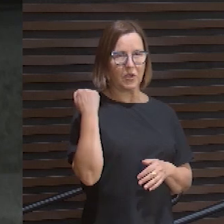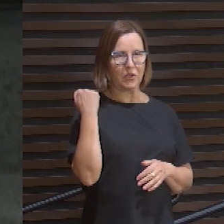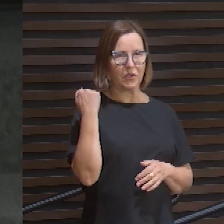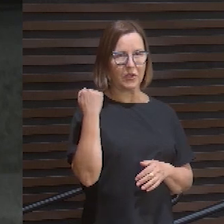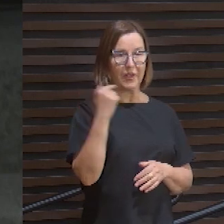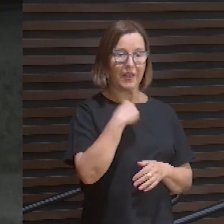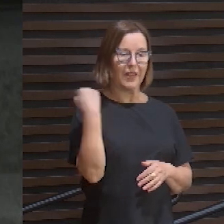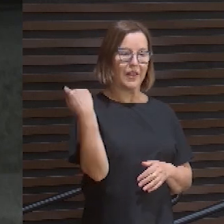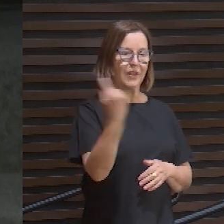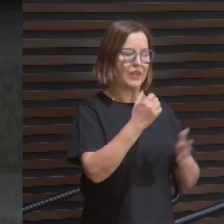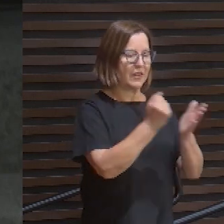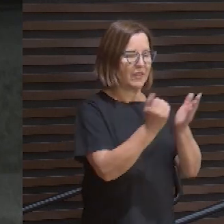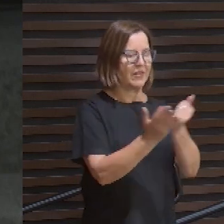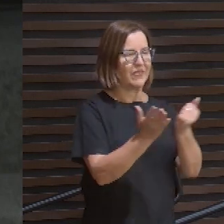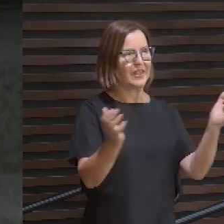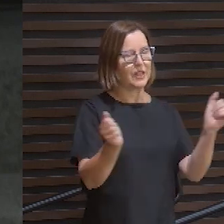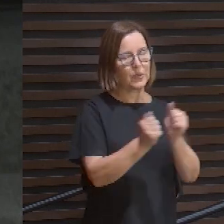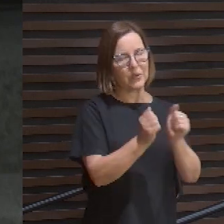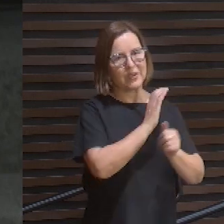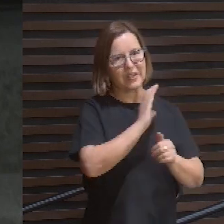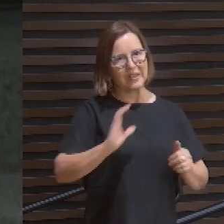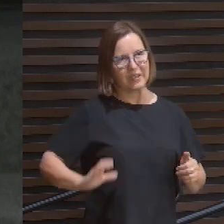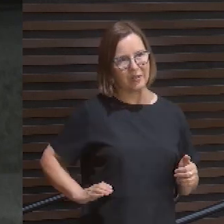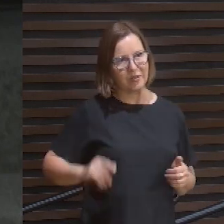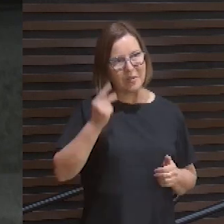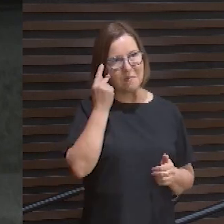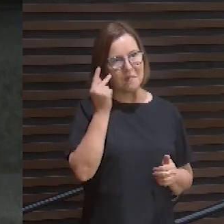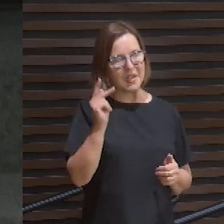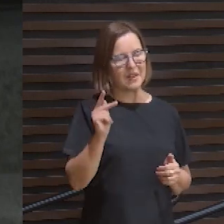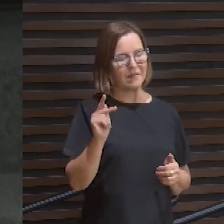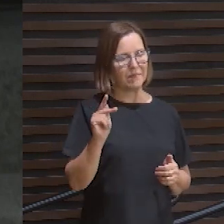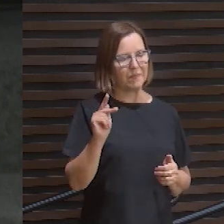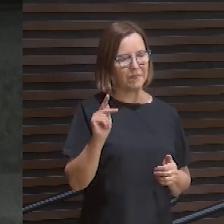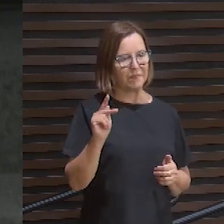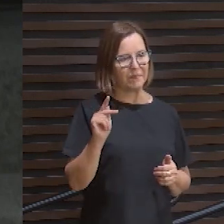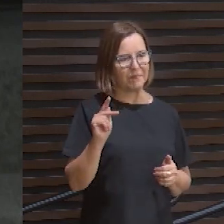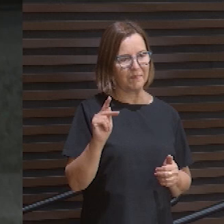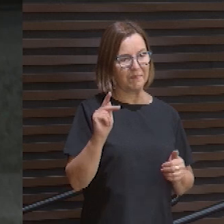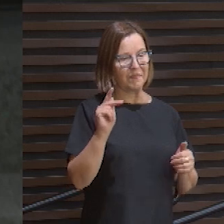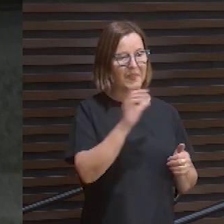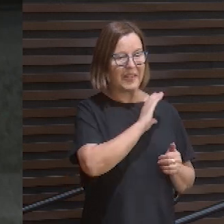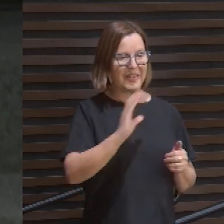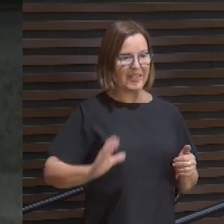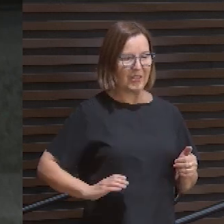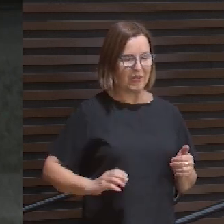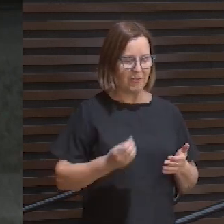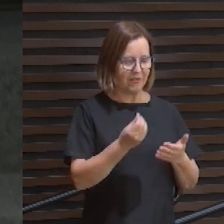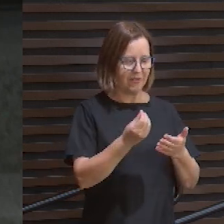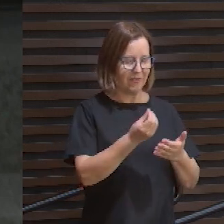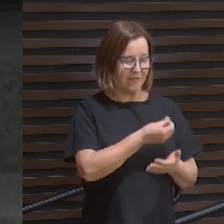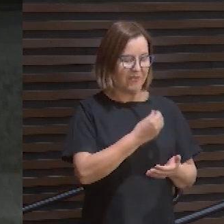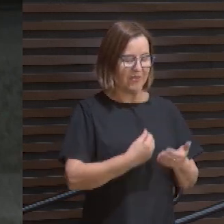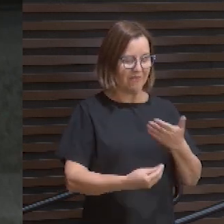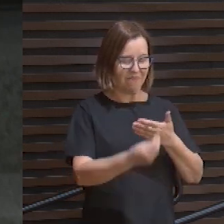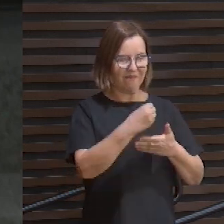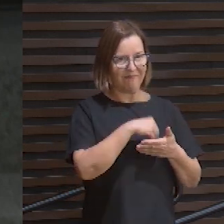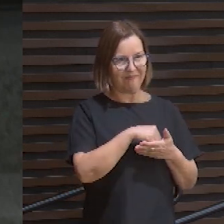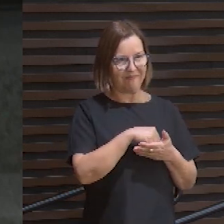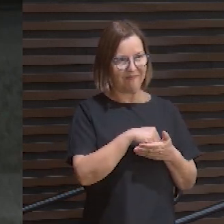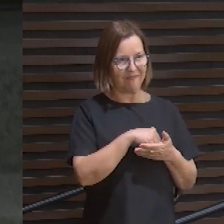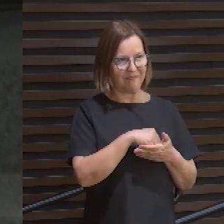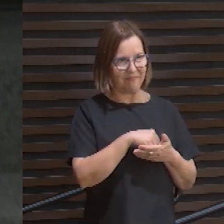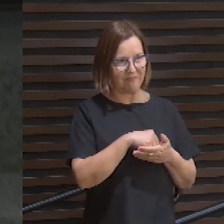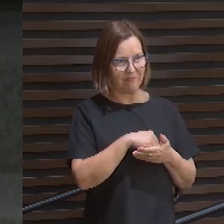Fomos crucificados com Cristo, para que Ele viva em nós, e